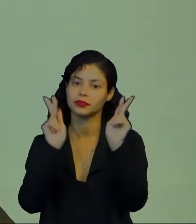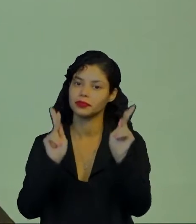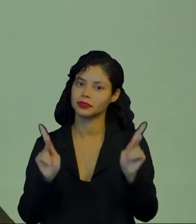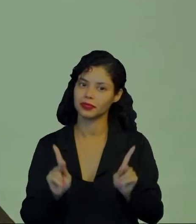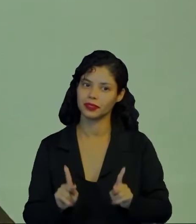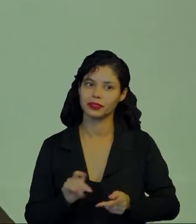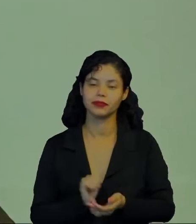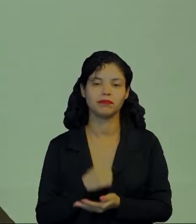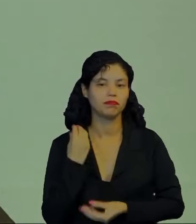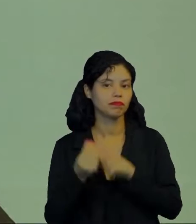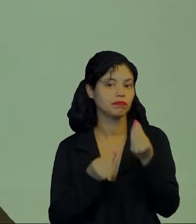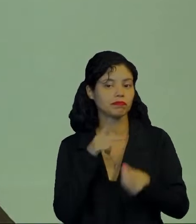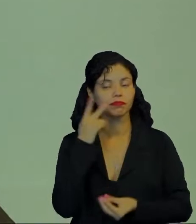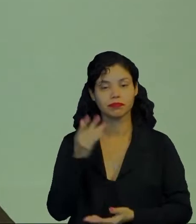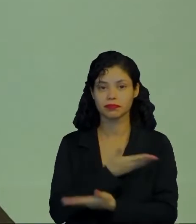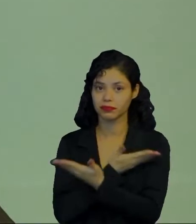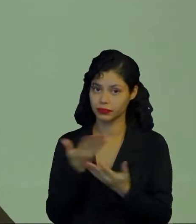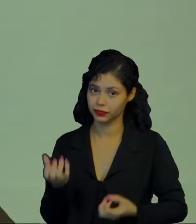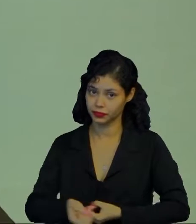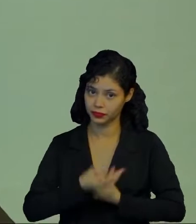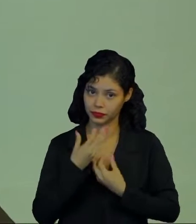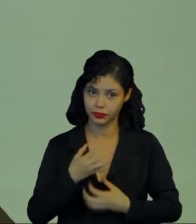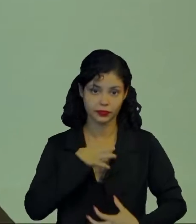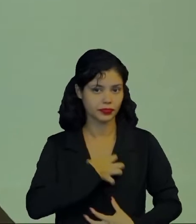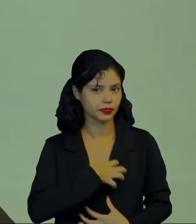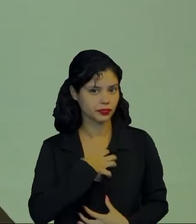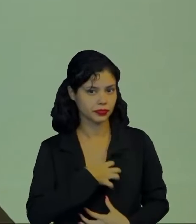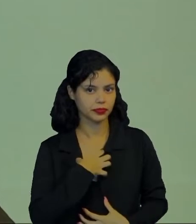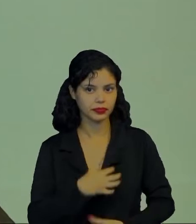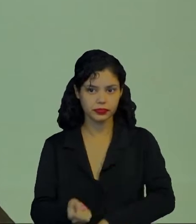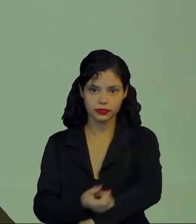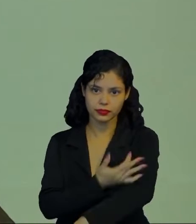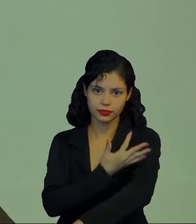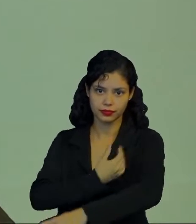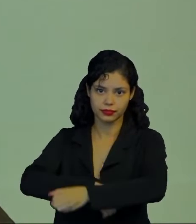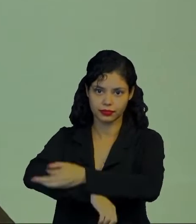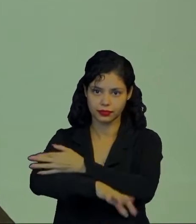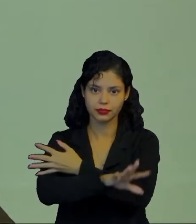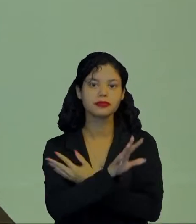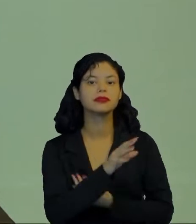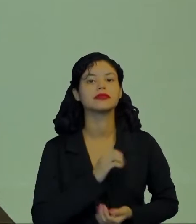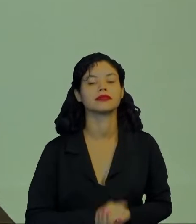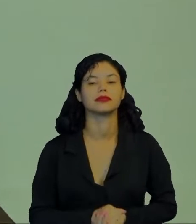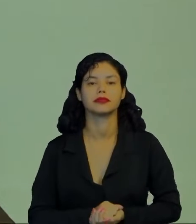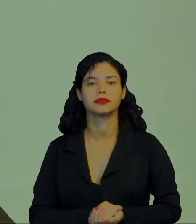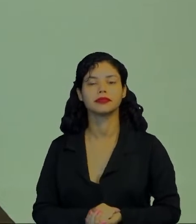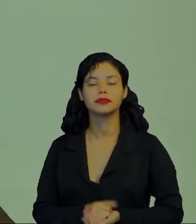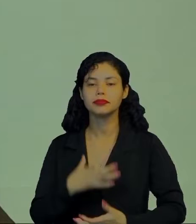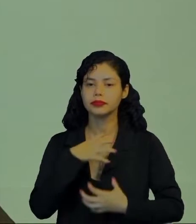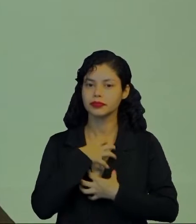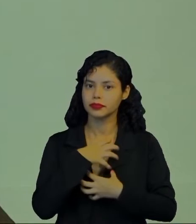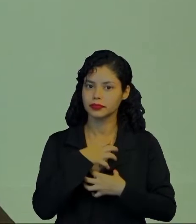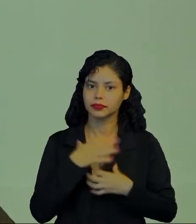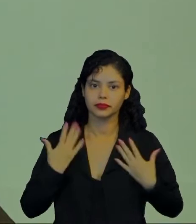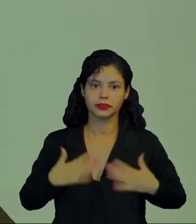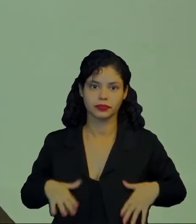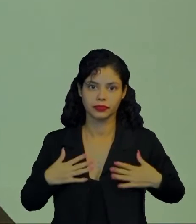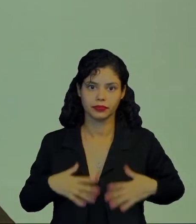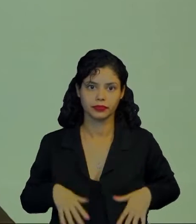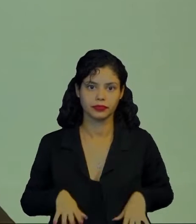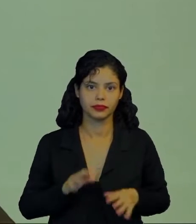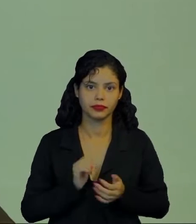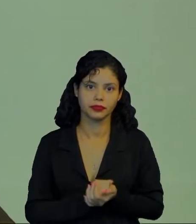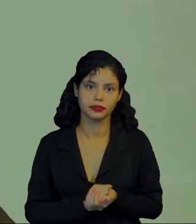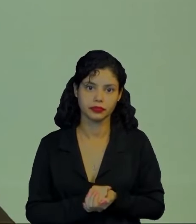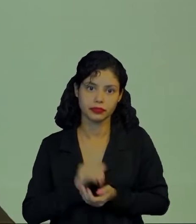para vocês, o poema ele mexe com os nossos sentimentos. Ele nos deixa calma,